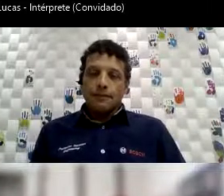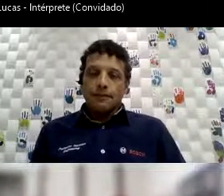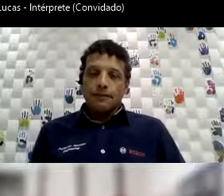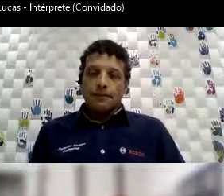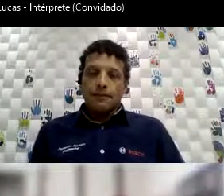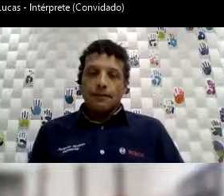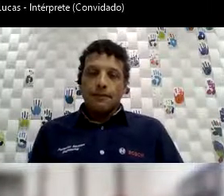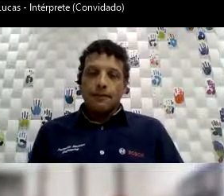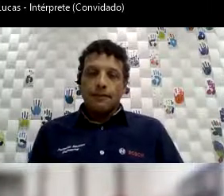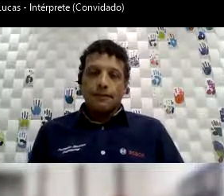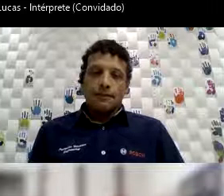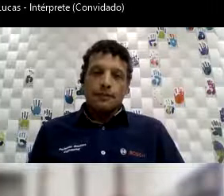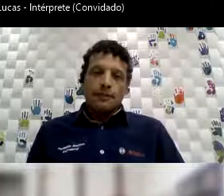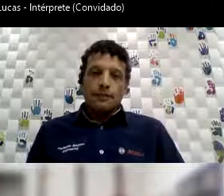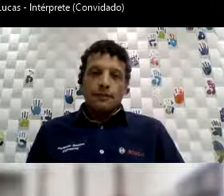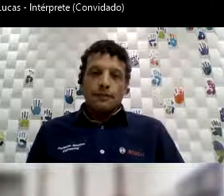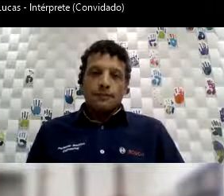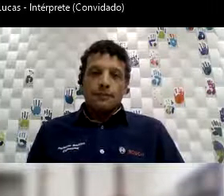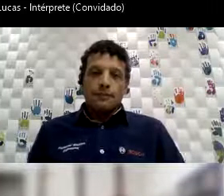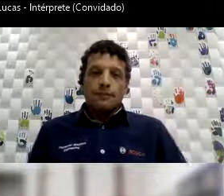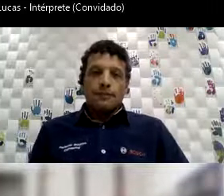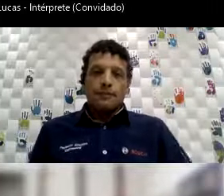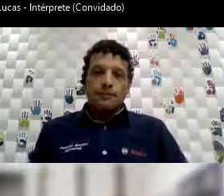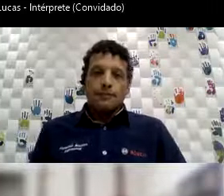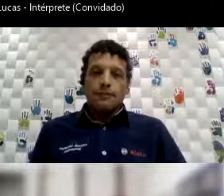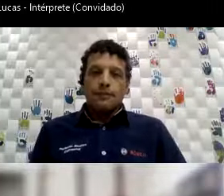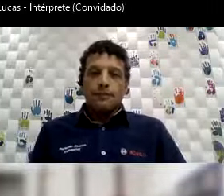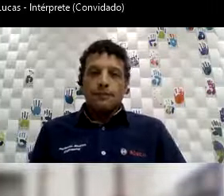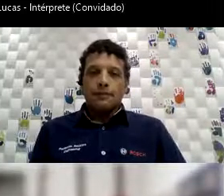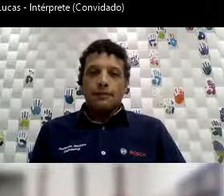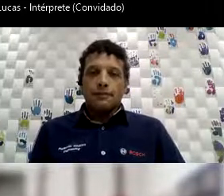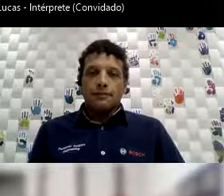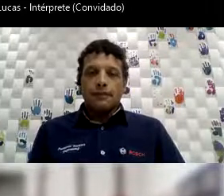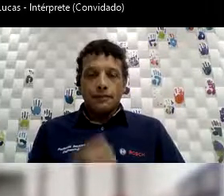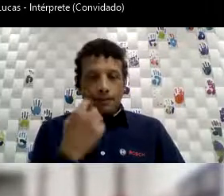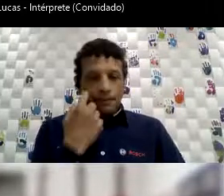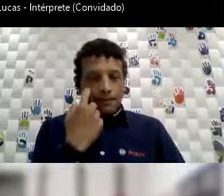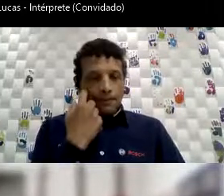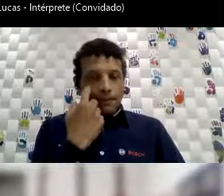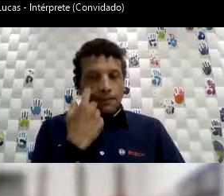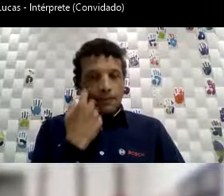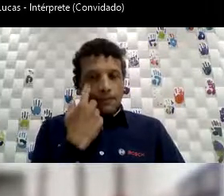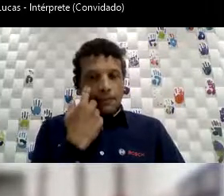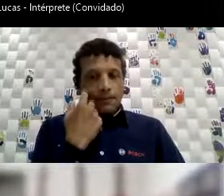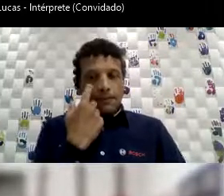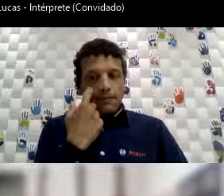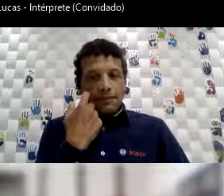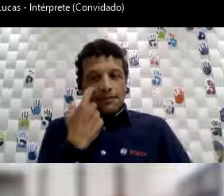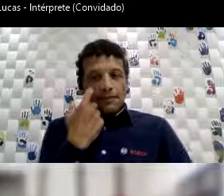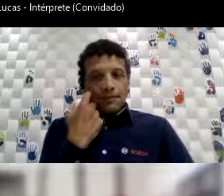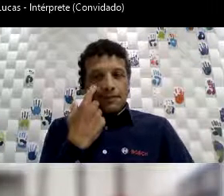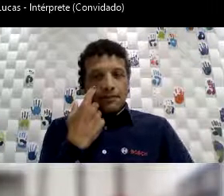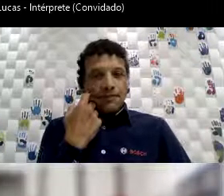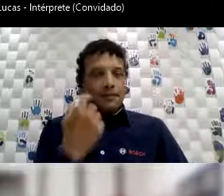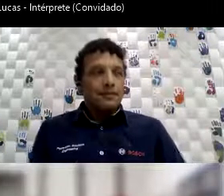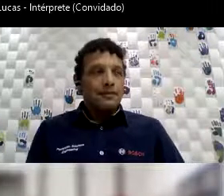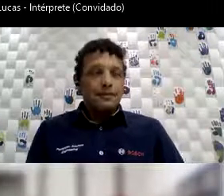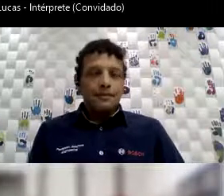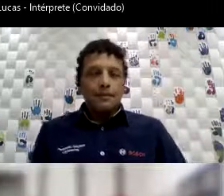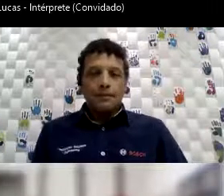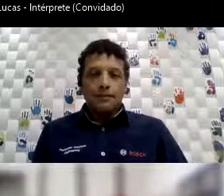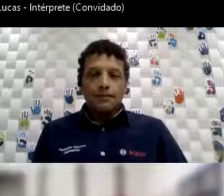da que eu passei, porque no fim deu certo o match do meu com a gestão, com a vaga que estava aberta. Eu acho que é uma coisa assim, no fim a gente tem bastante candidato,